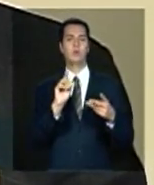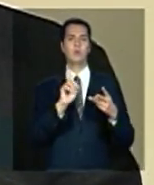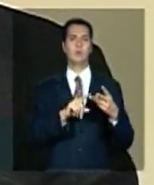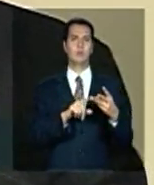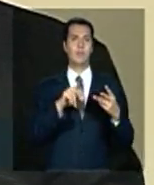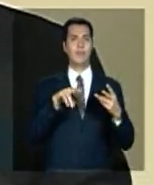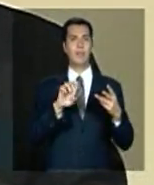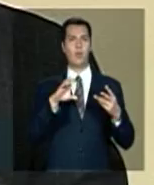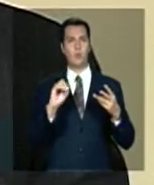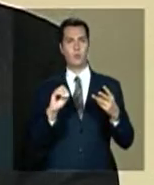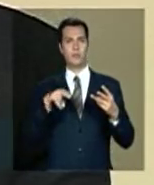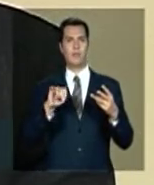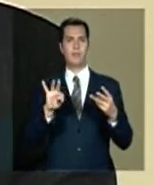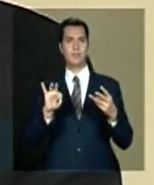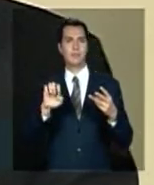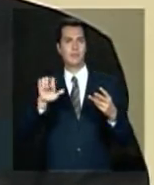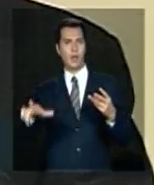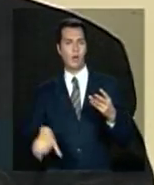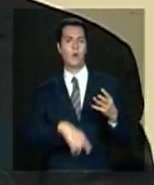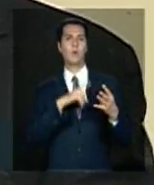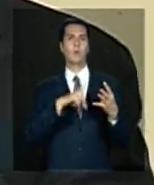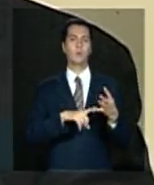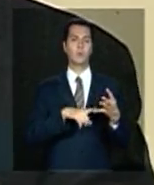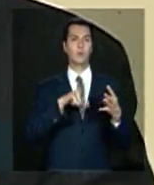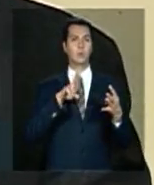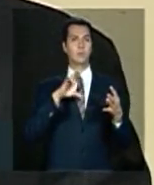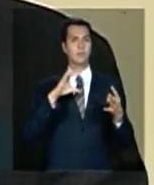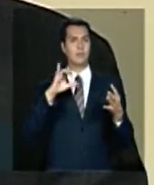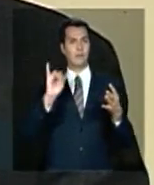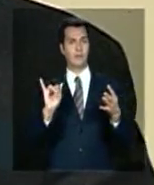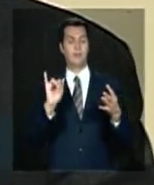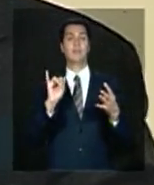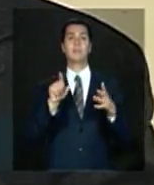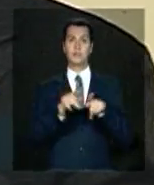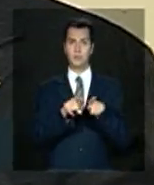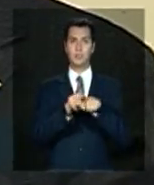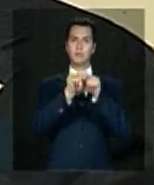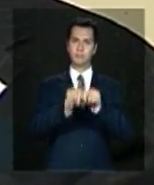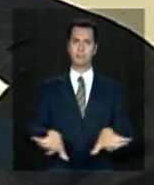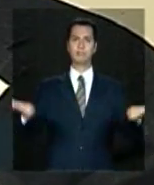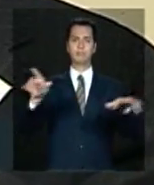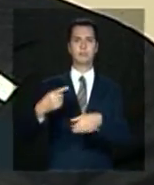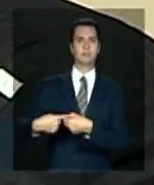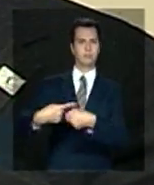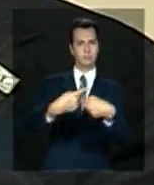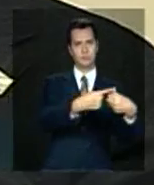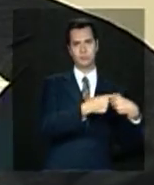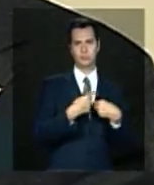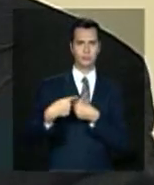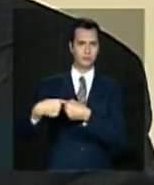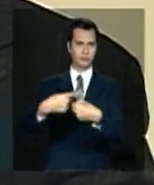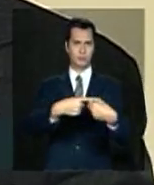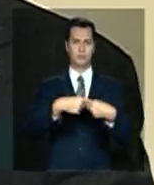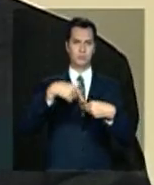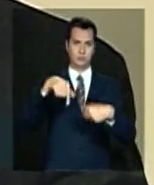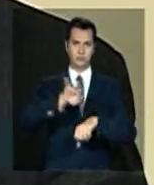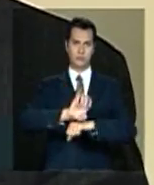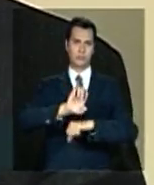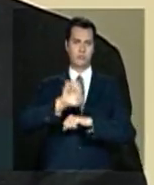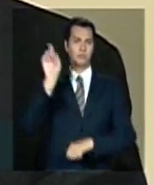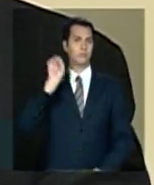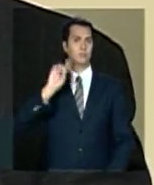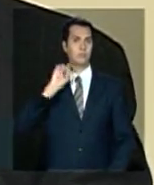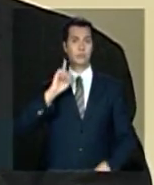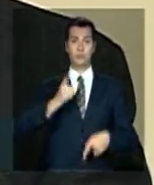mas letra de unidade de cuidados intermediários por interior de Minas Gerais para que a gente possa ter o mesma